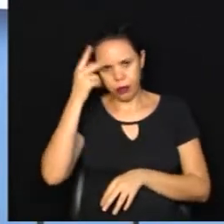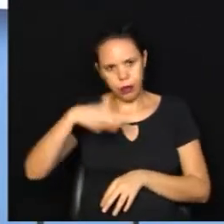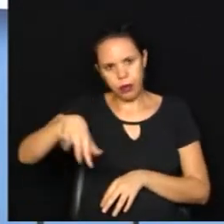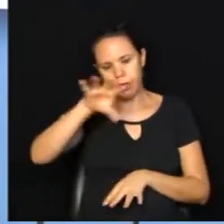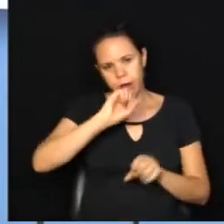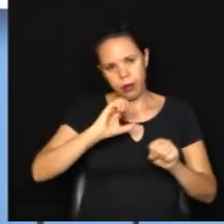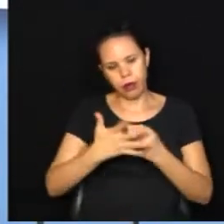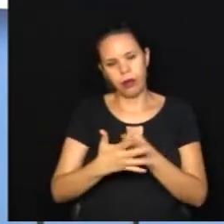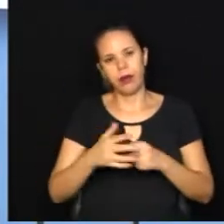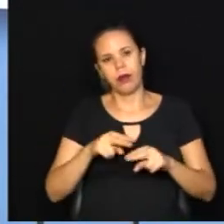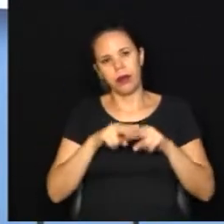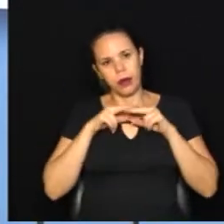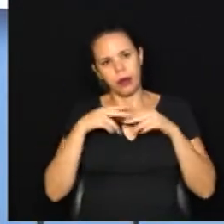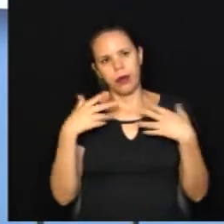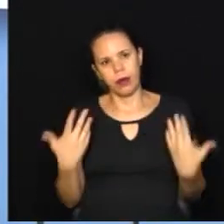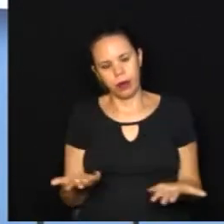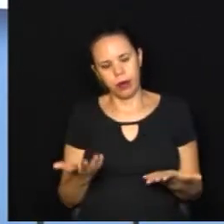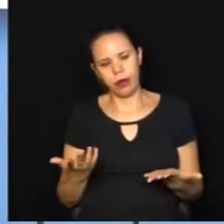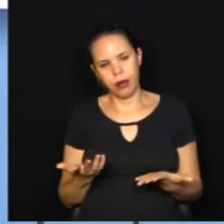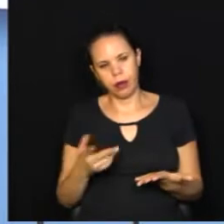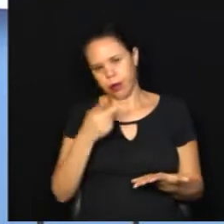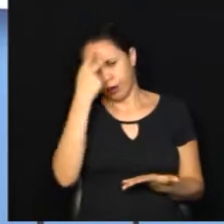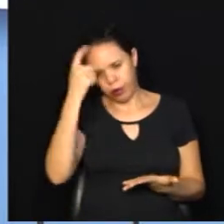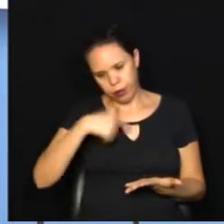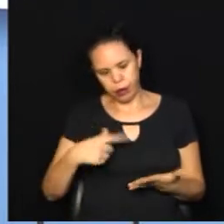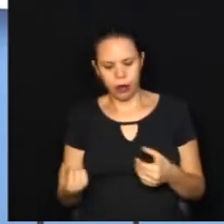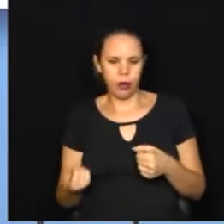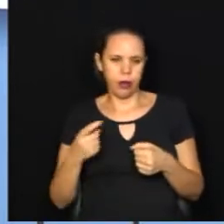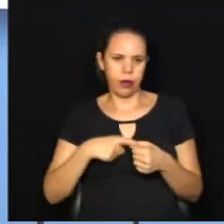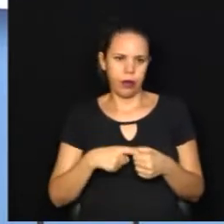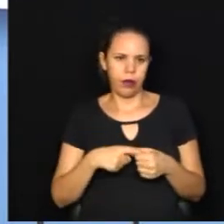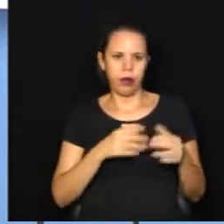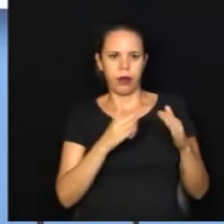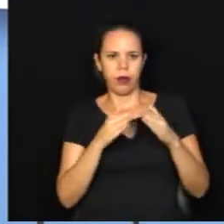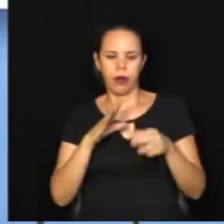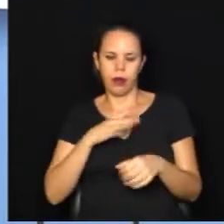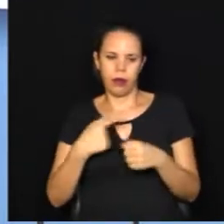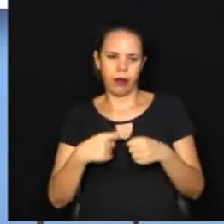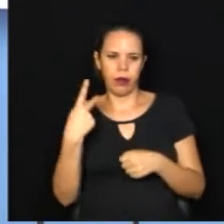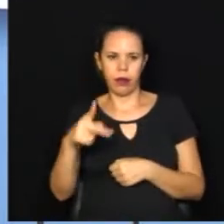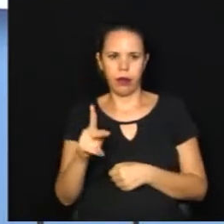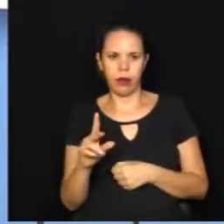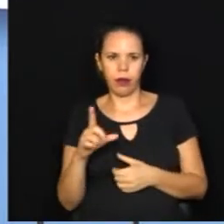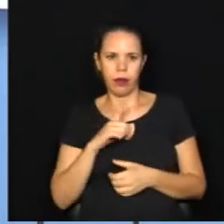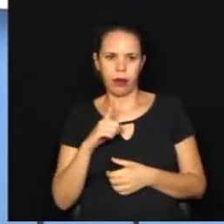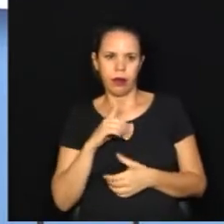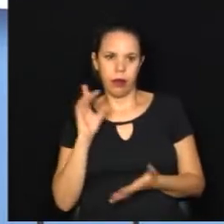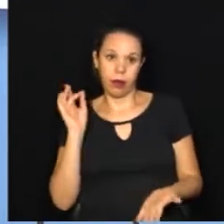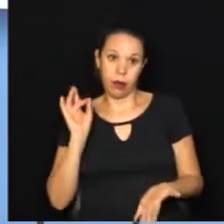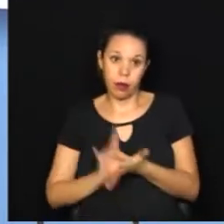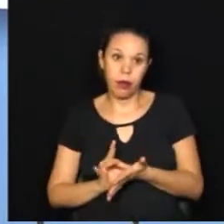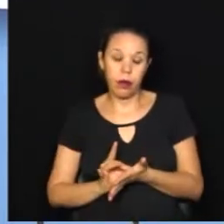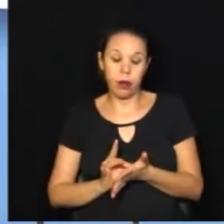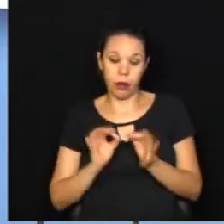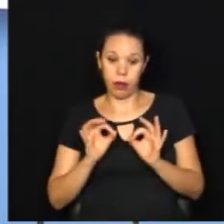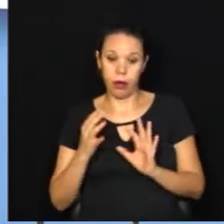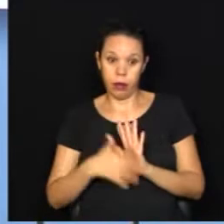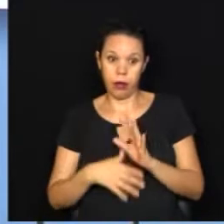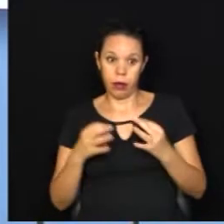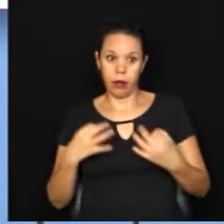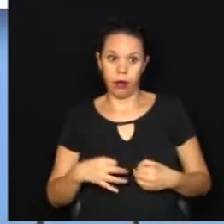sendo feito, quer dizer, um esforço dos municípios da RMC para que não venha turistas para essa região devido a